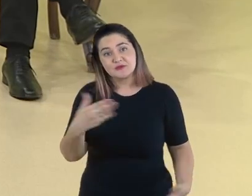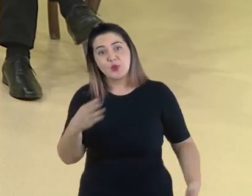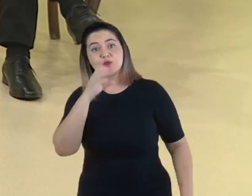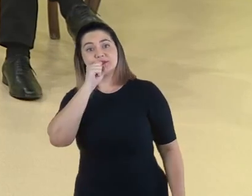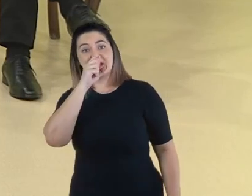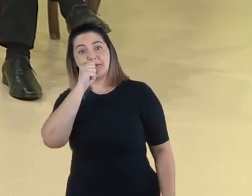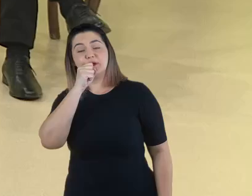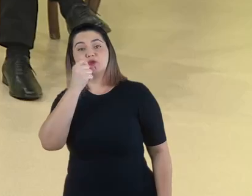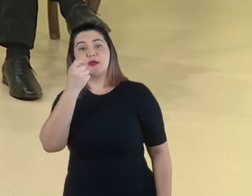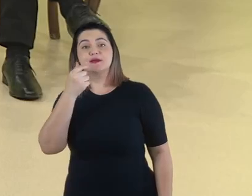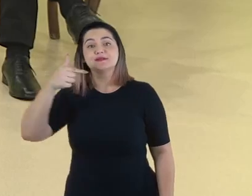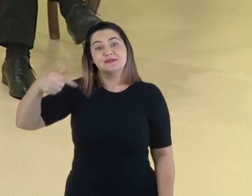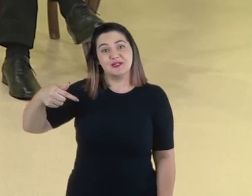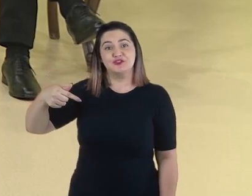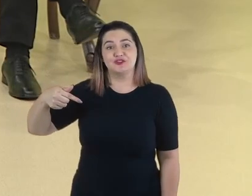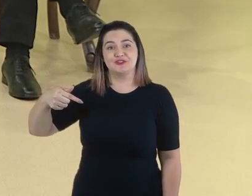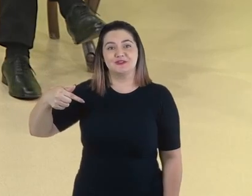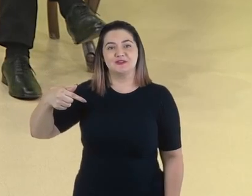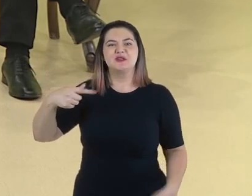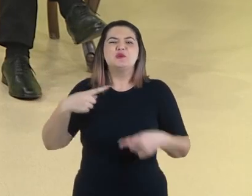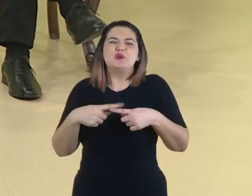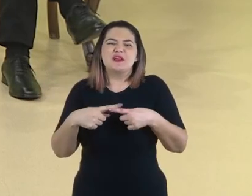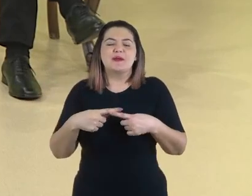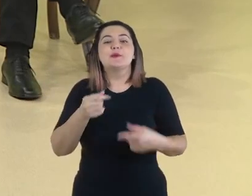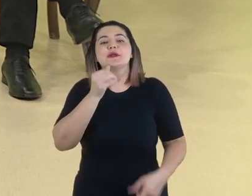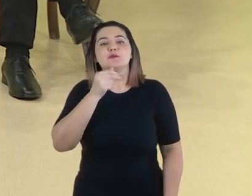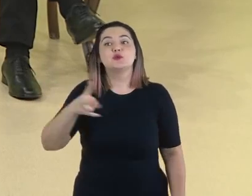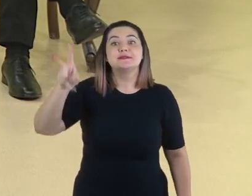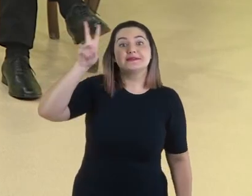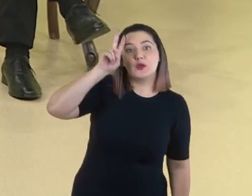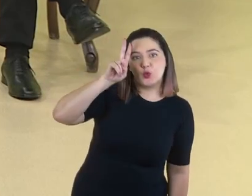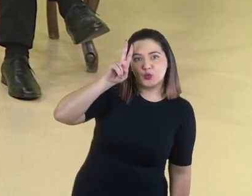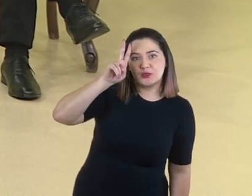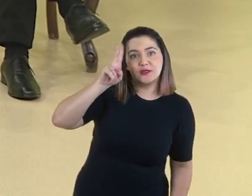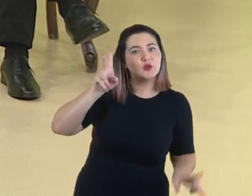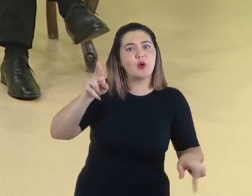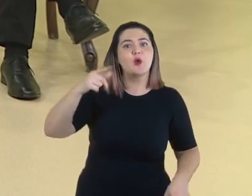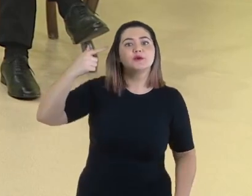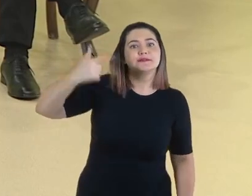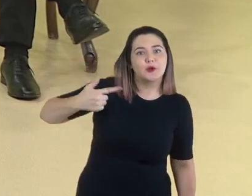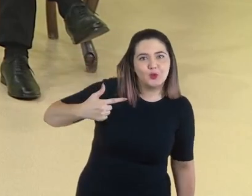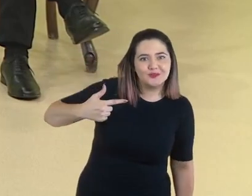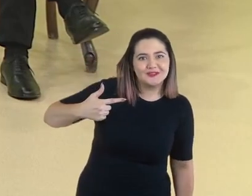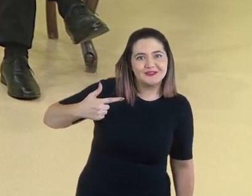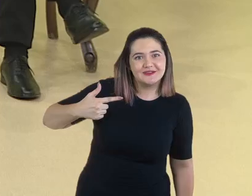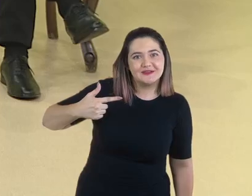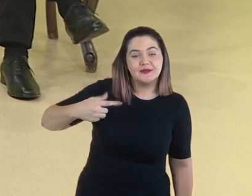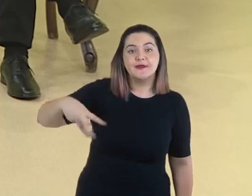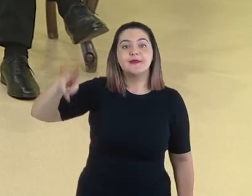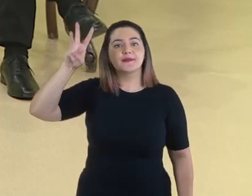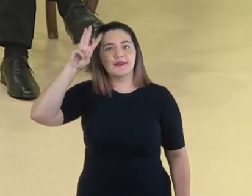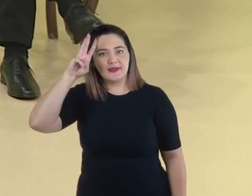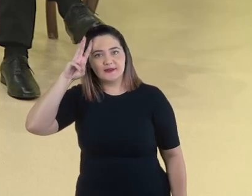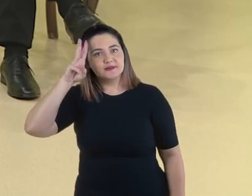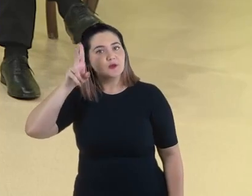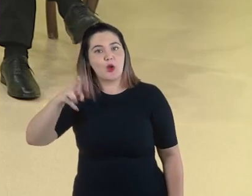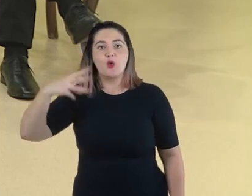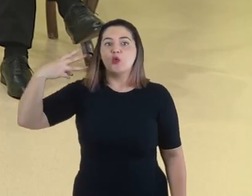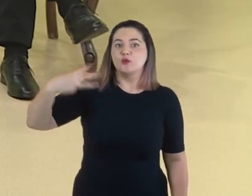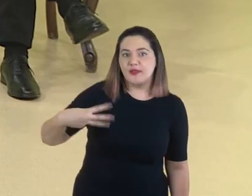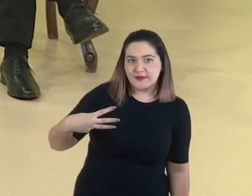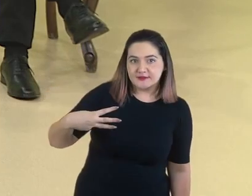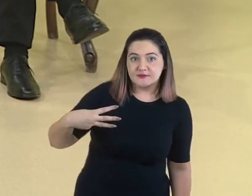segunda-feira, onde estaria a primeira-feira? E por que o domingo está incluído num período de tempo chamado fim